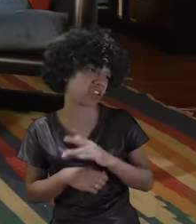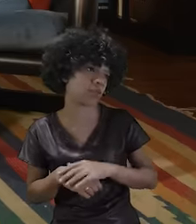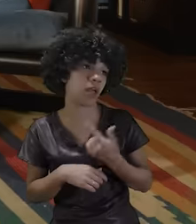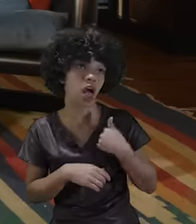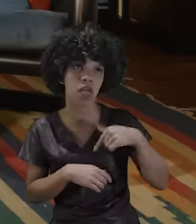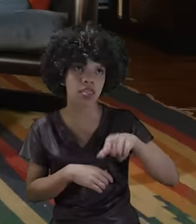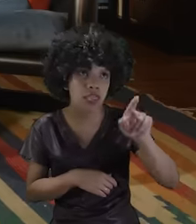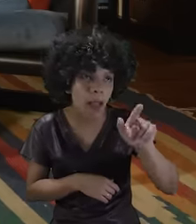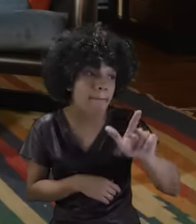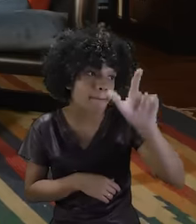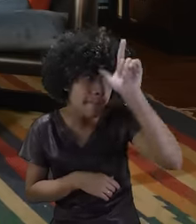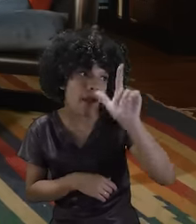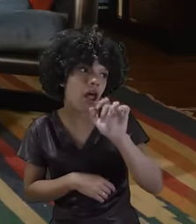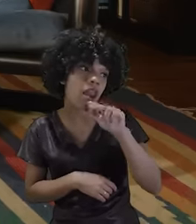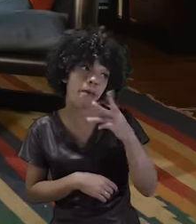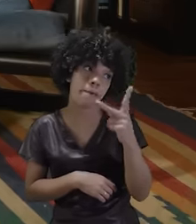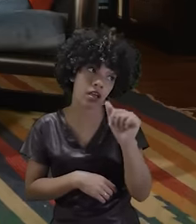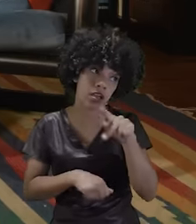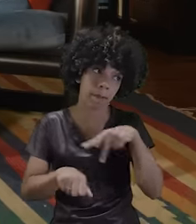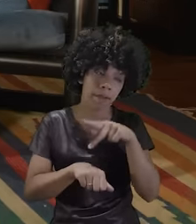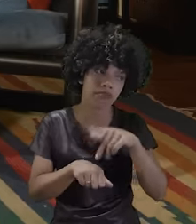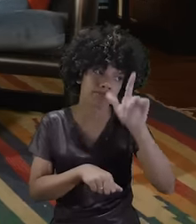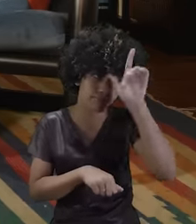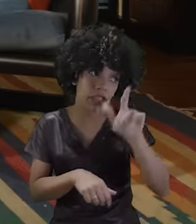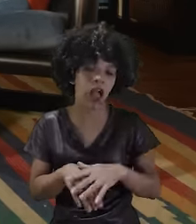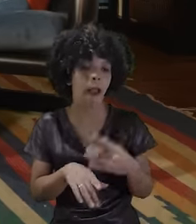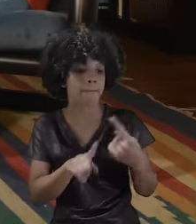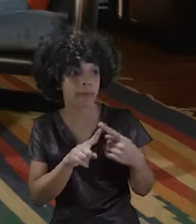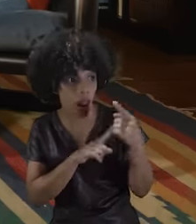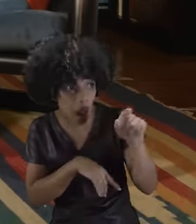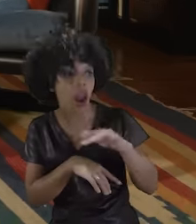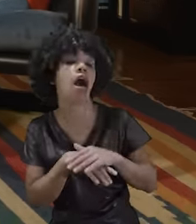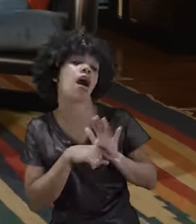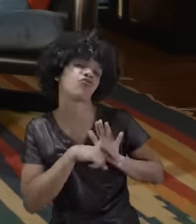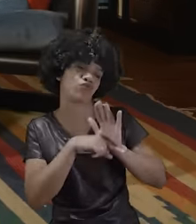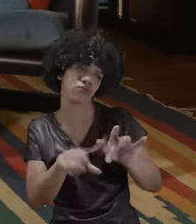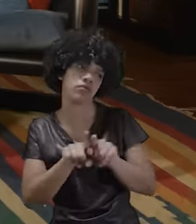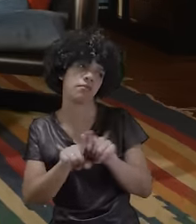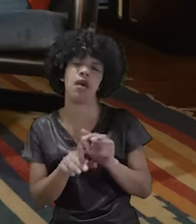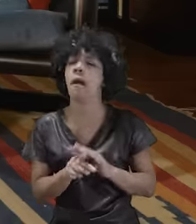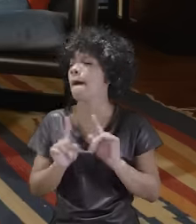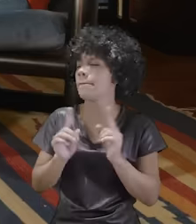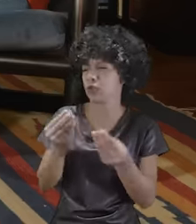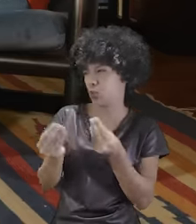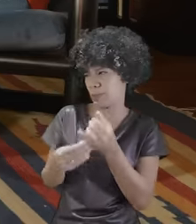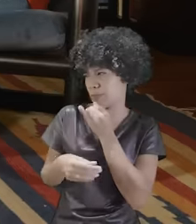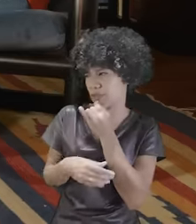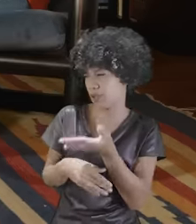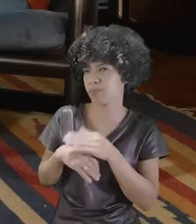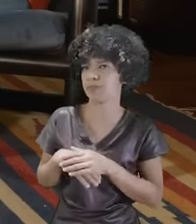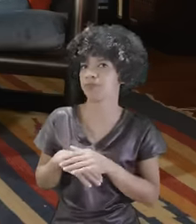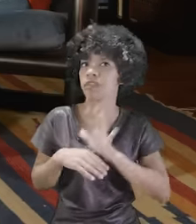Alemanha que é onde vai muita gente né É porque lá eles Ajuda também tá como é que foi isso daí